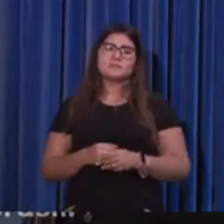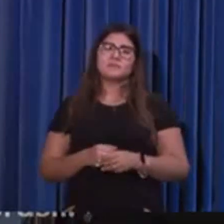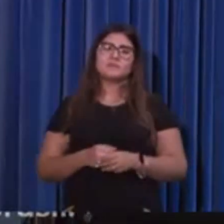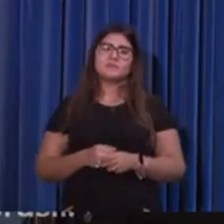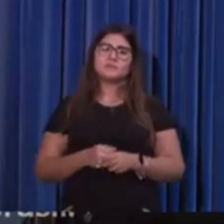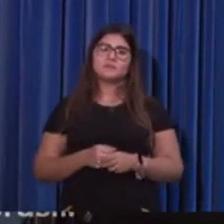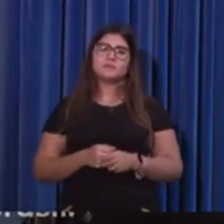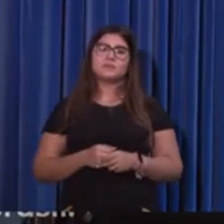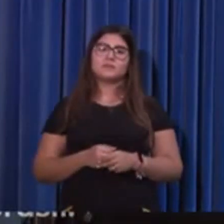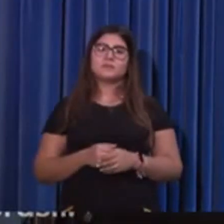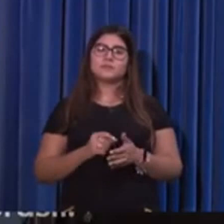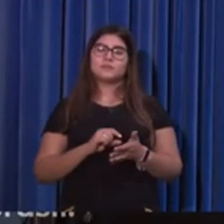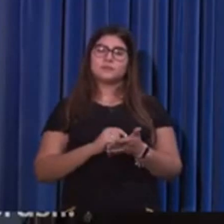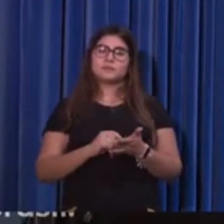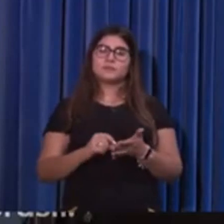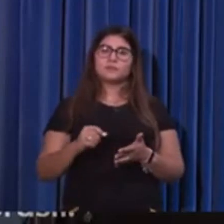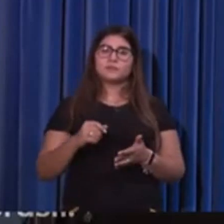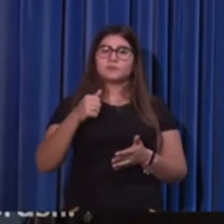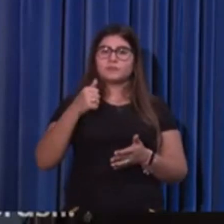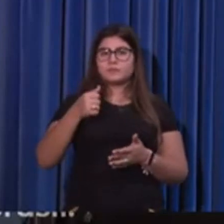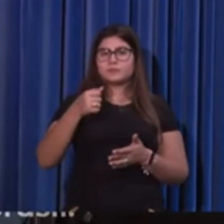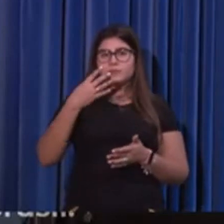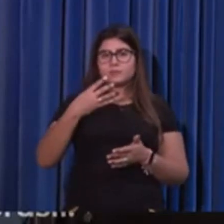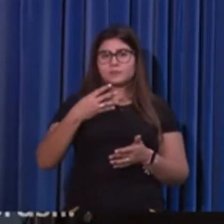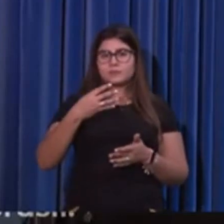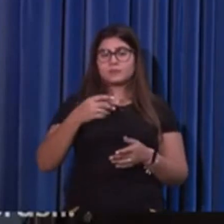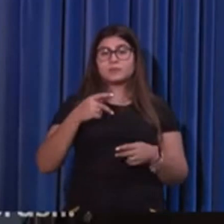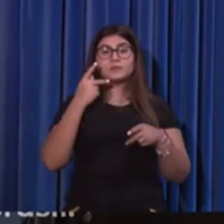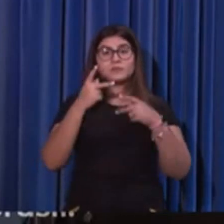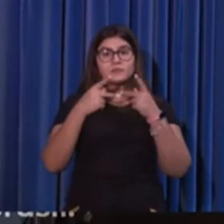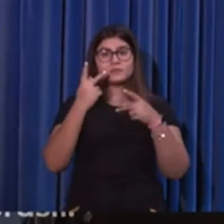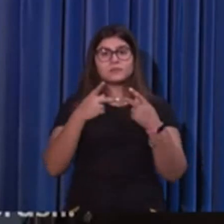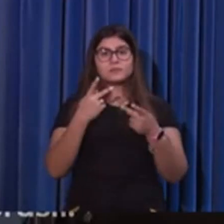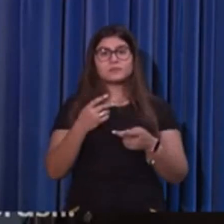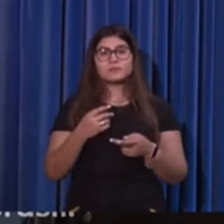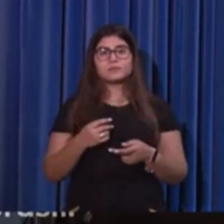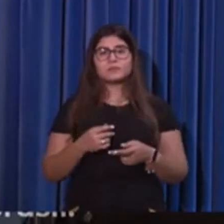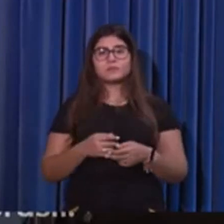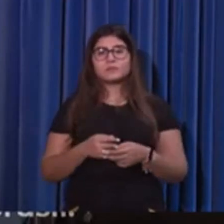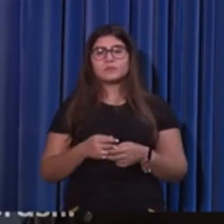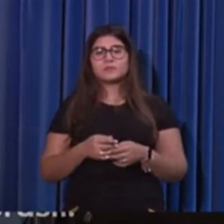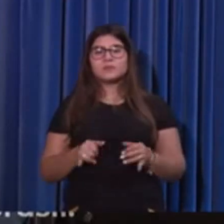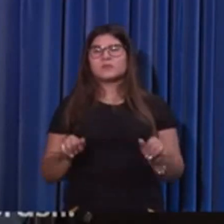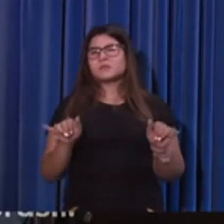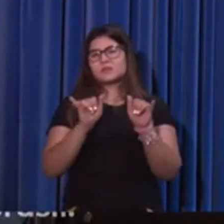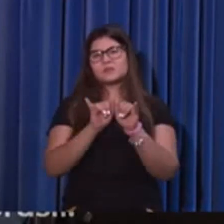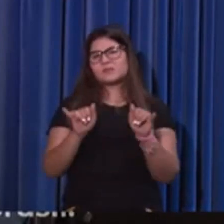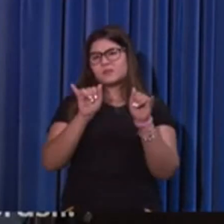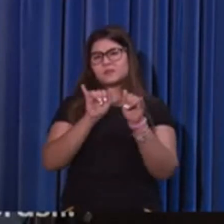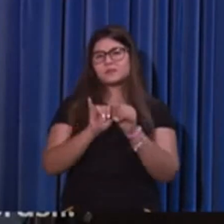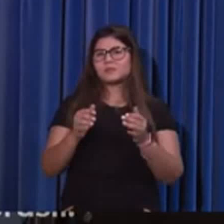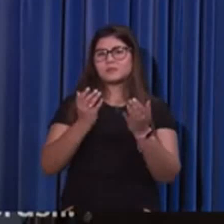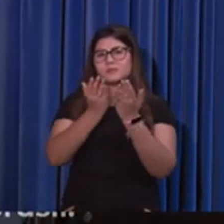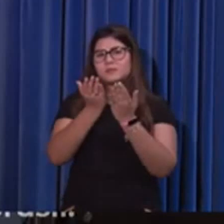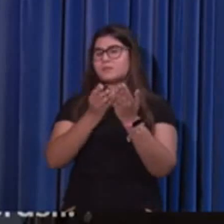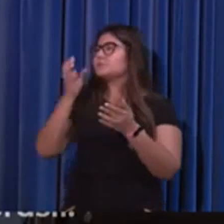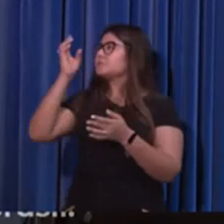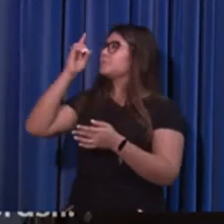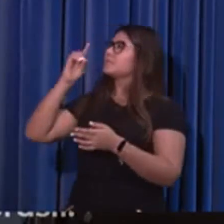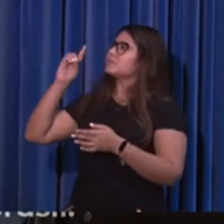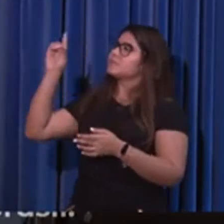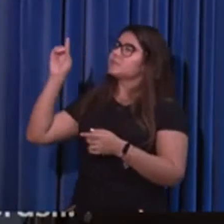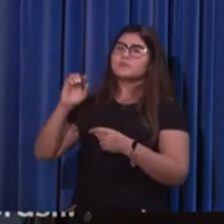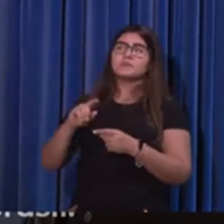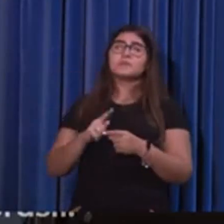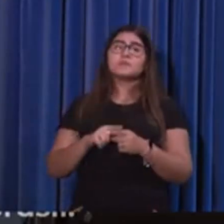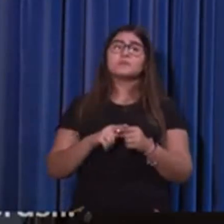versículo 14 especificamente diz assim: vós dizeis, inútil é servir a Deus, que nos aproveitou termos cuidado